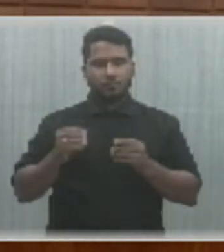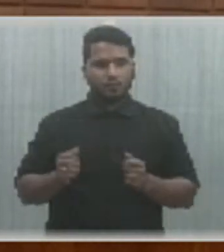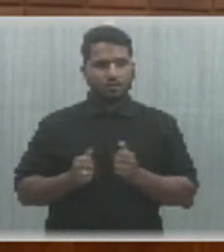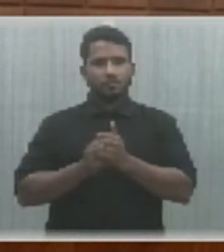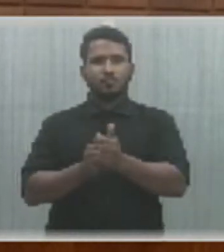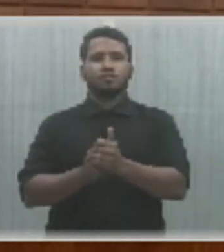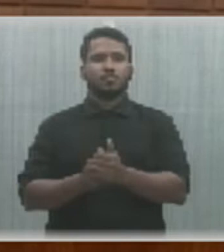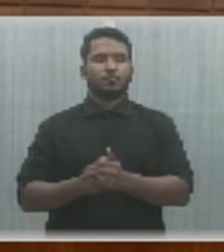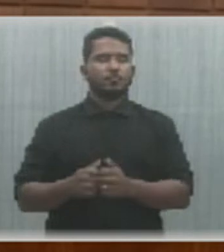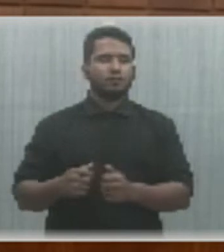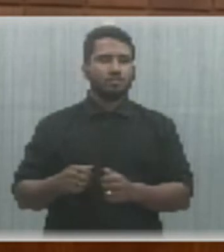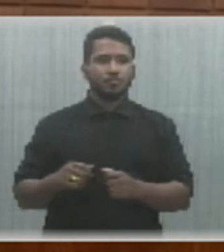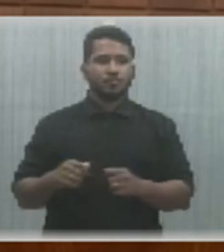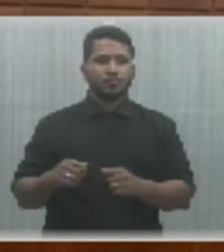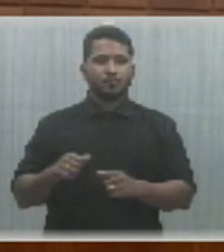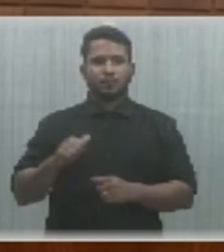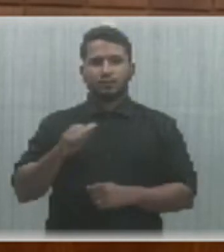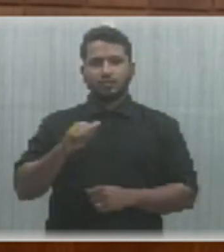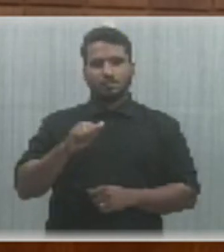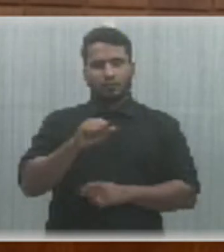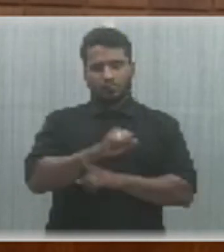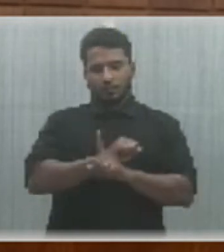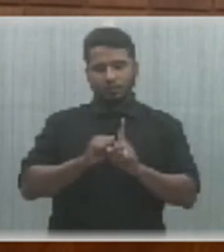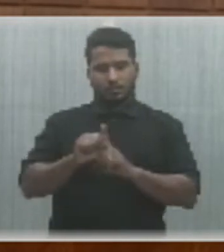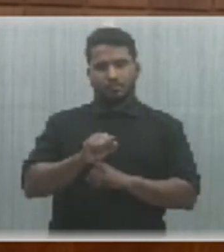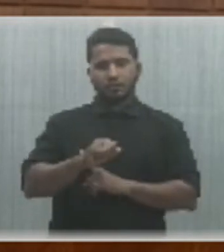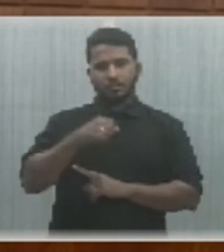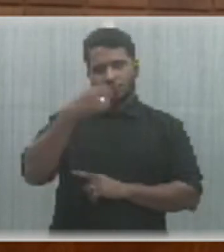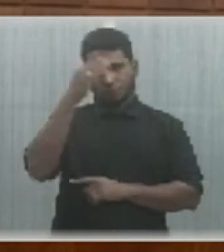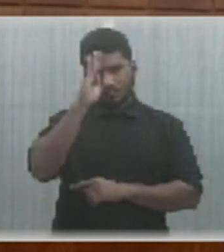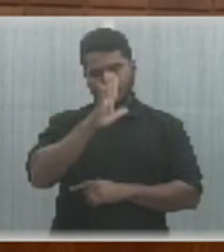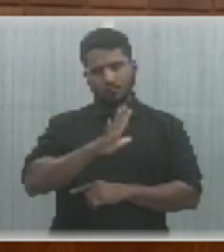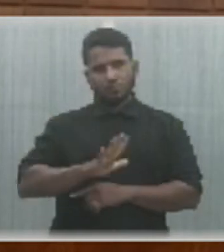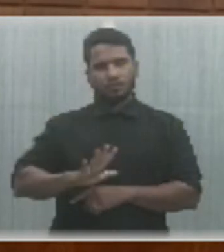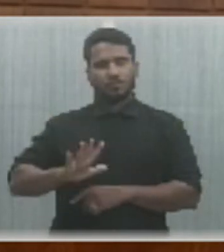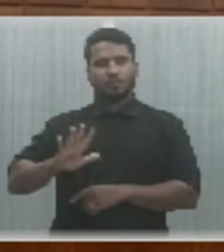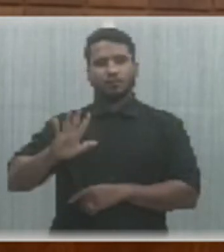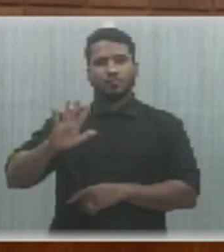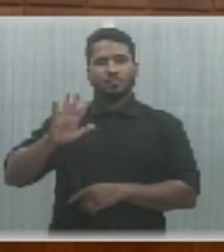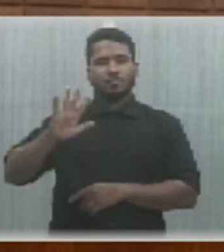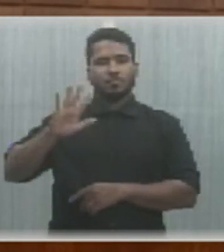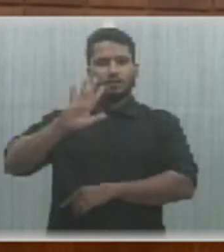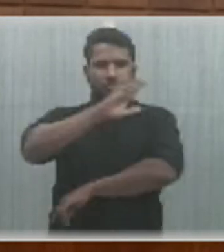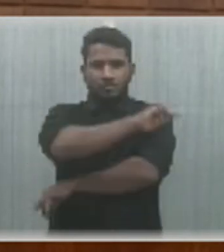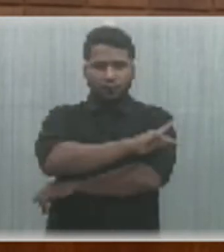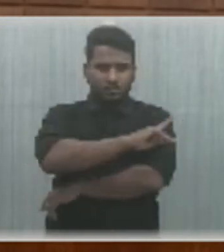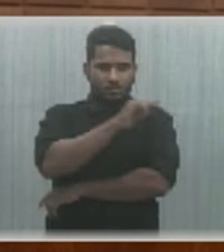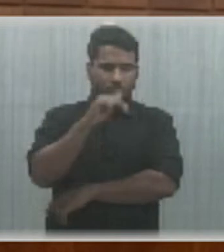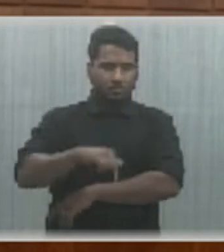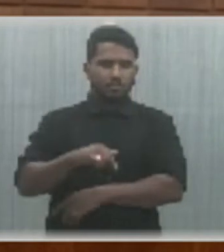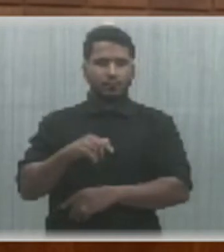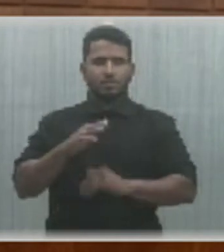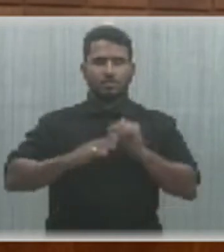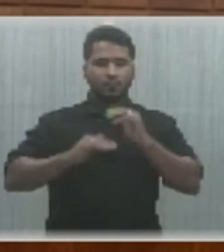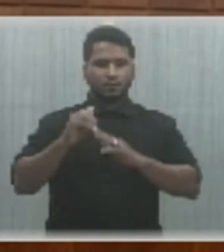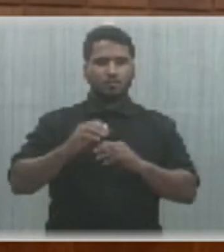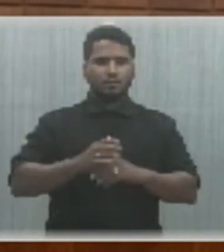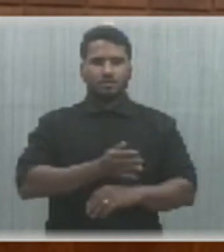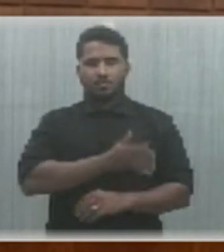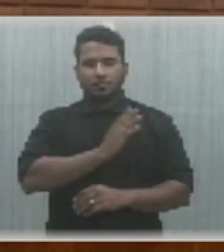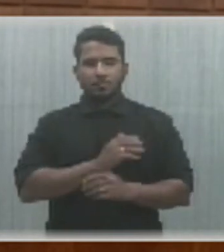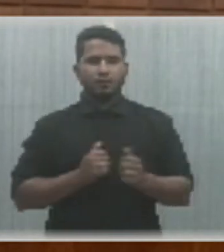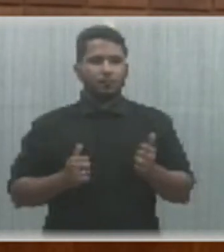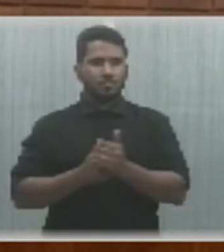juntos com a Sociedade Brasileira de Sociedade Piauiense de Cardiologia, junto com o